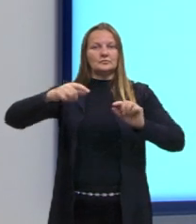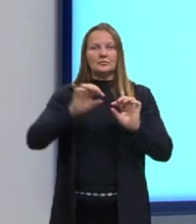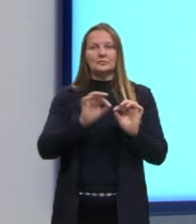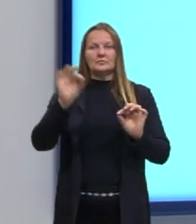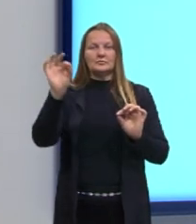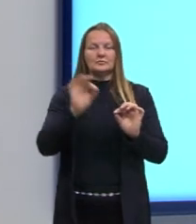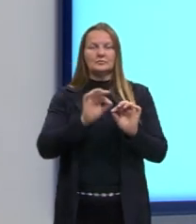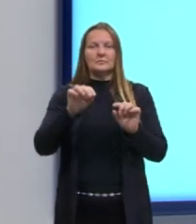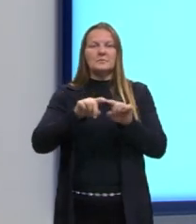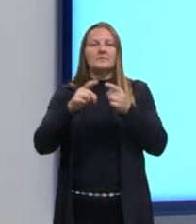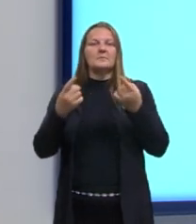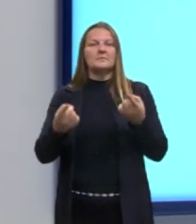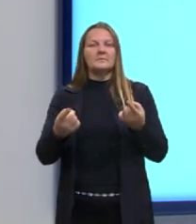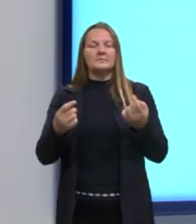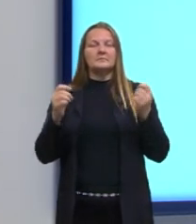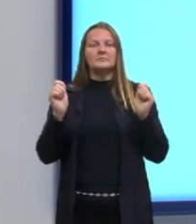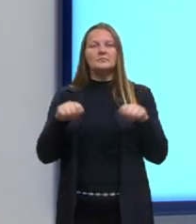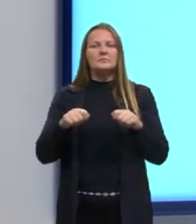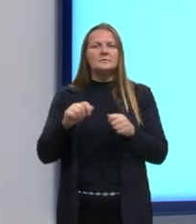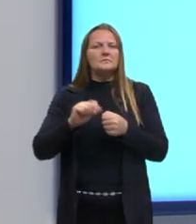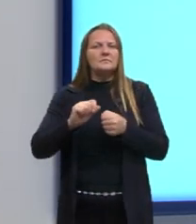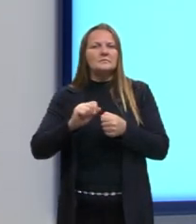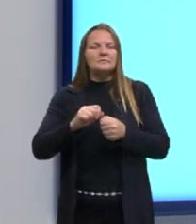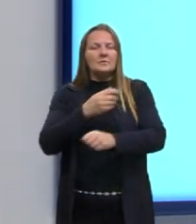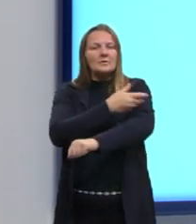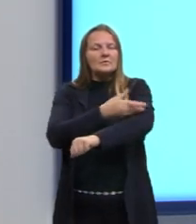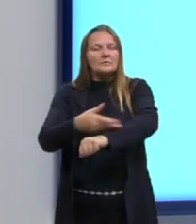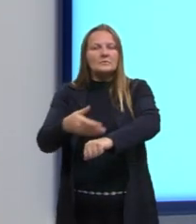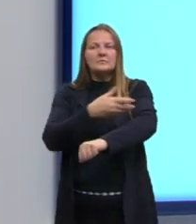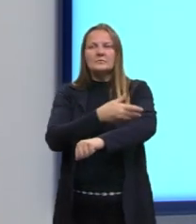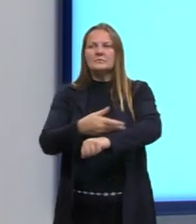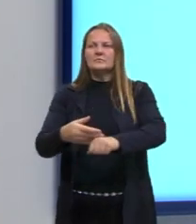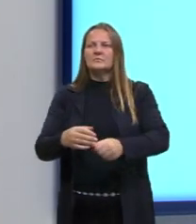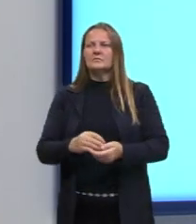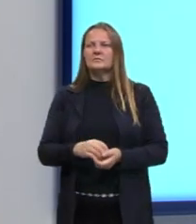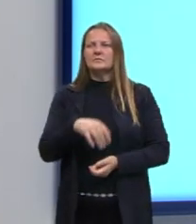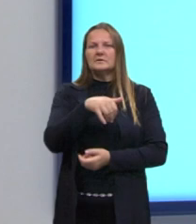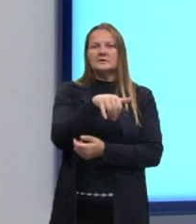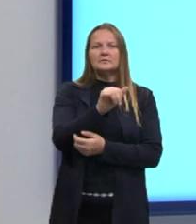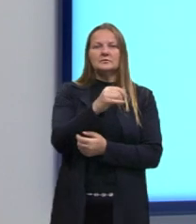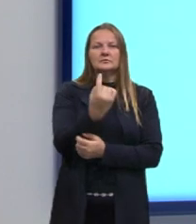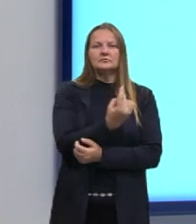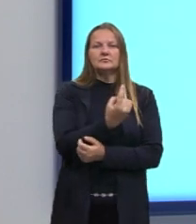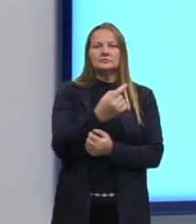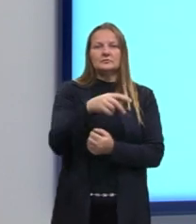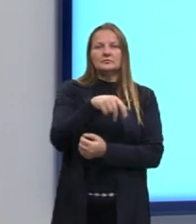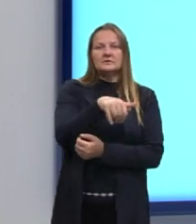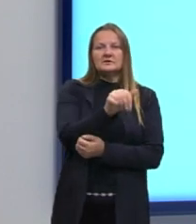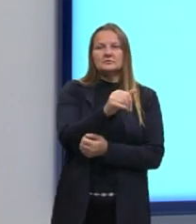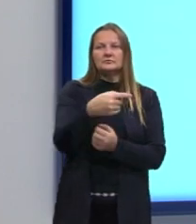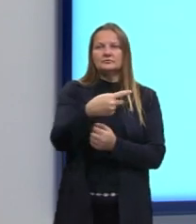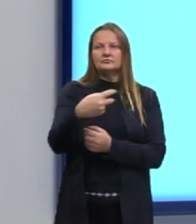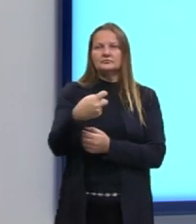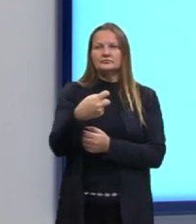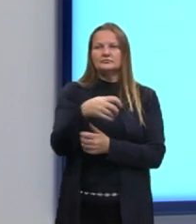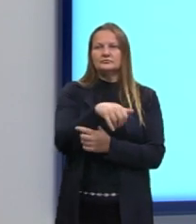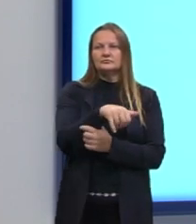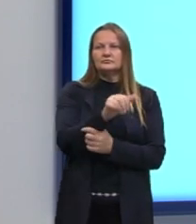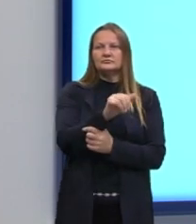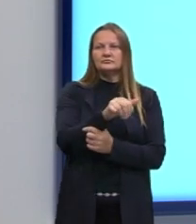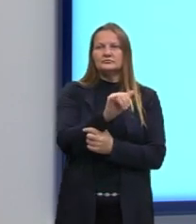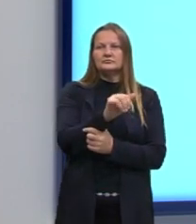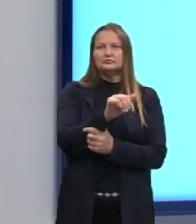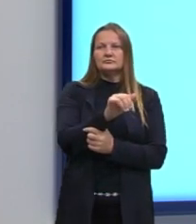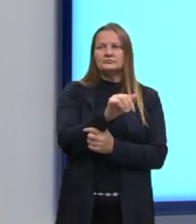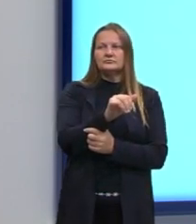mas o que que nós estávamos acostumados então deixar o y sozinho e aí nós teríamos a função